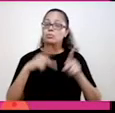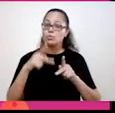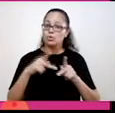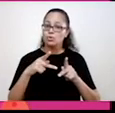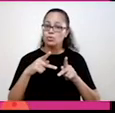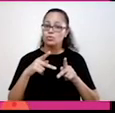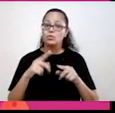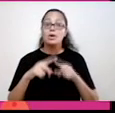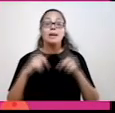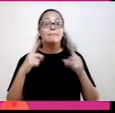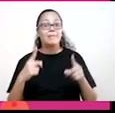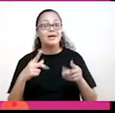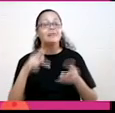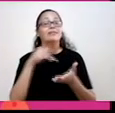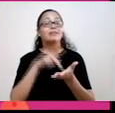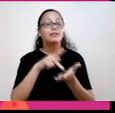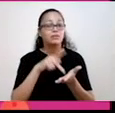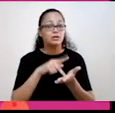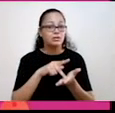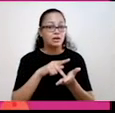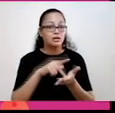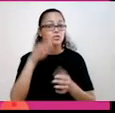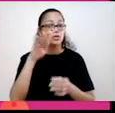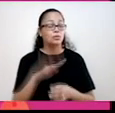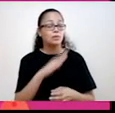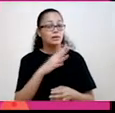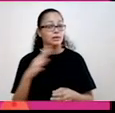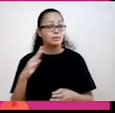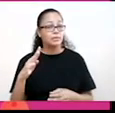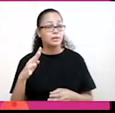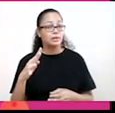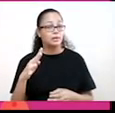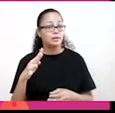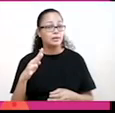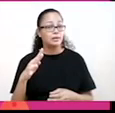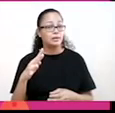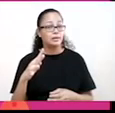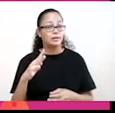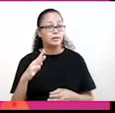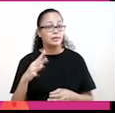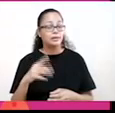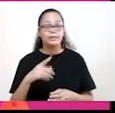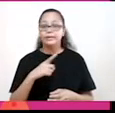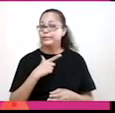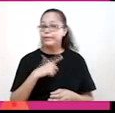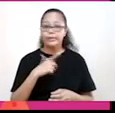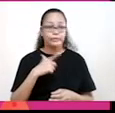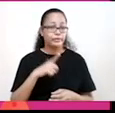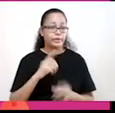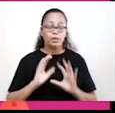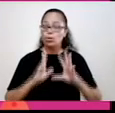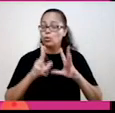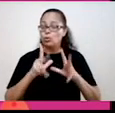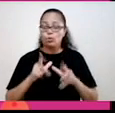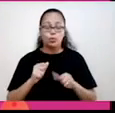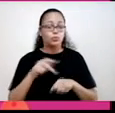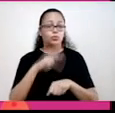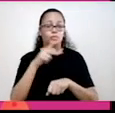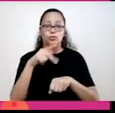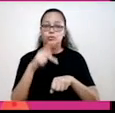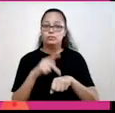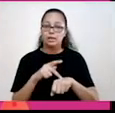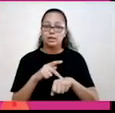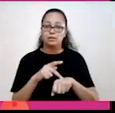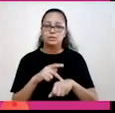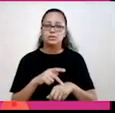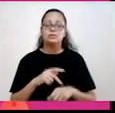dizer, porque na verdade essa tabela aqui ela não traz todos os países, tá? Ela traz alguns países apenas, né?